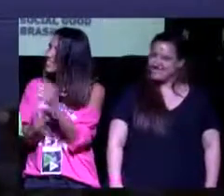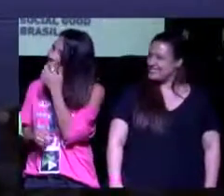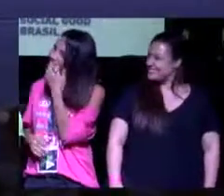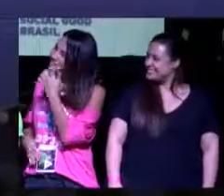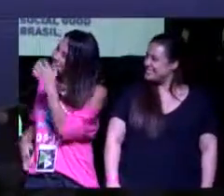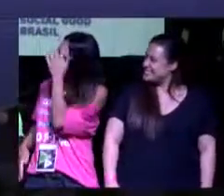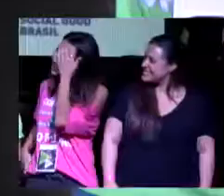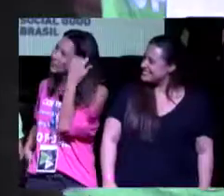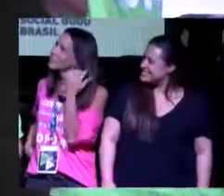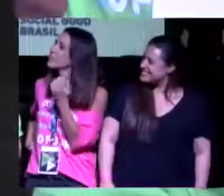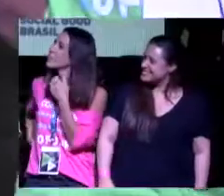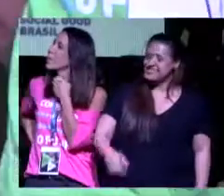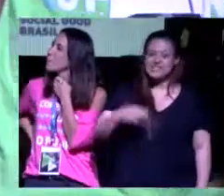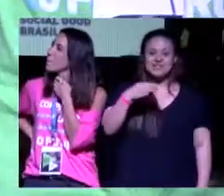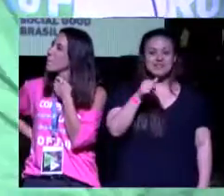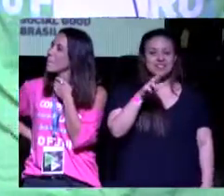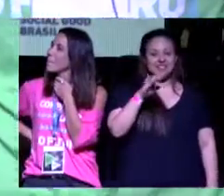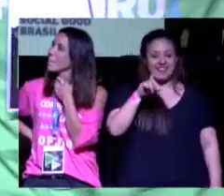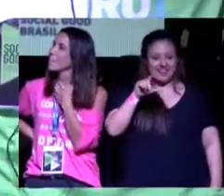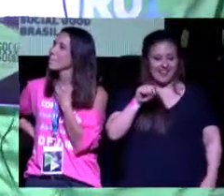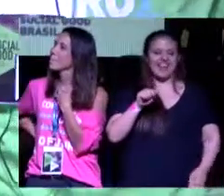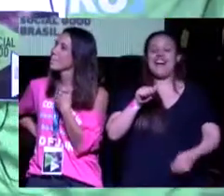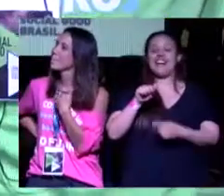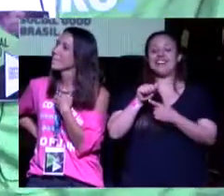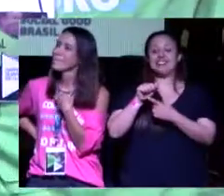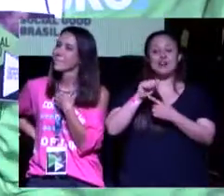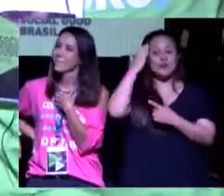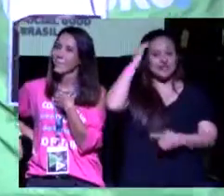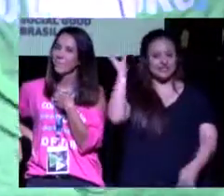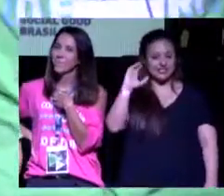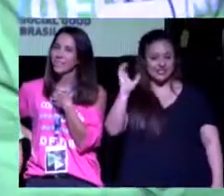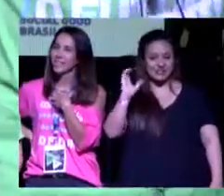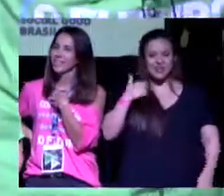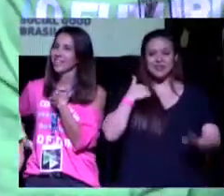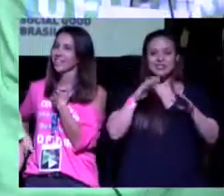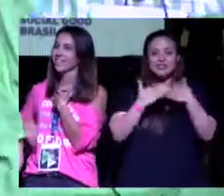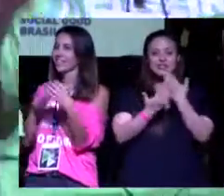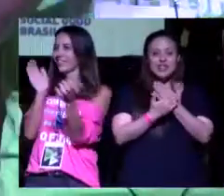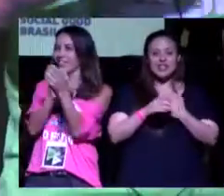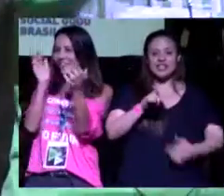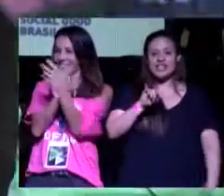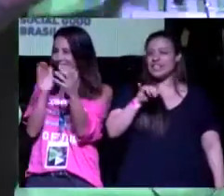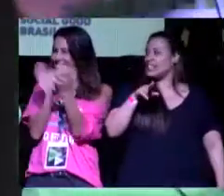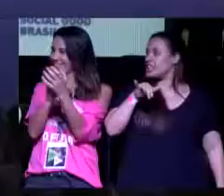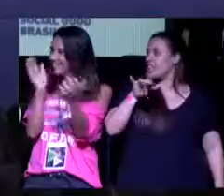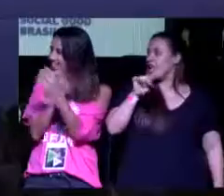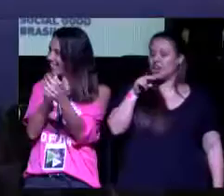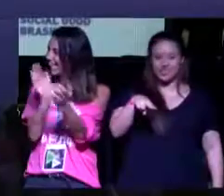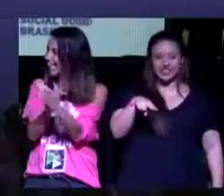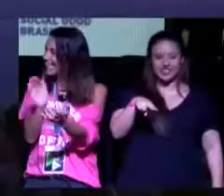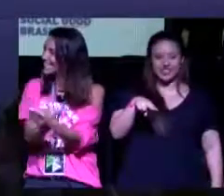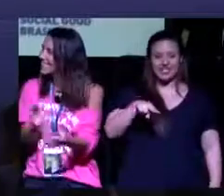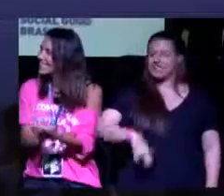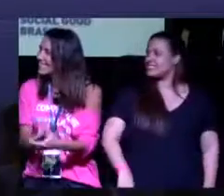E aí, galera, eu sou a Marcela, de Curitiba, e sou do Linion, Escola de Integração.